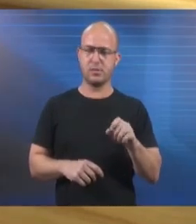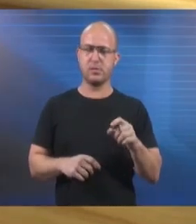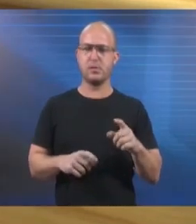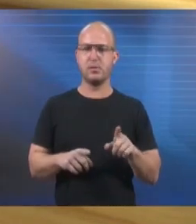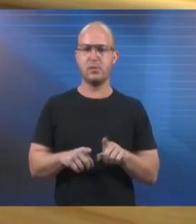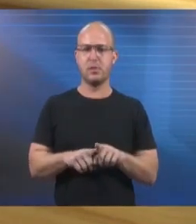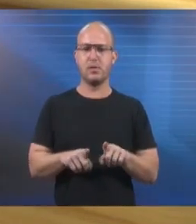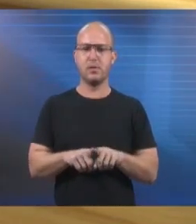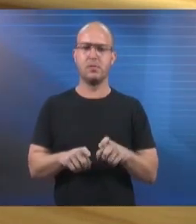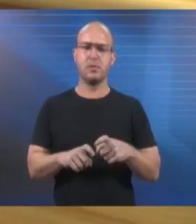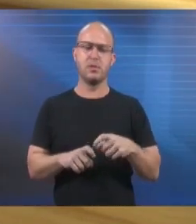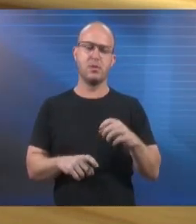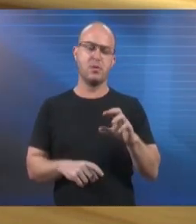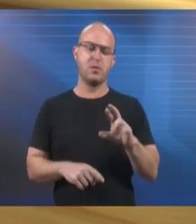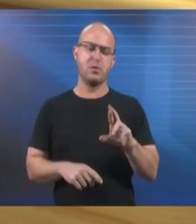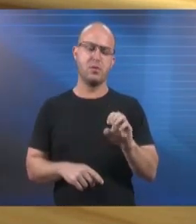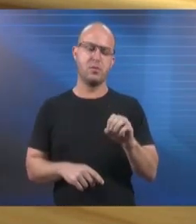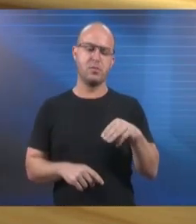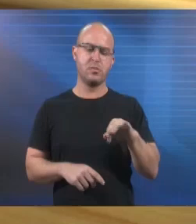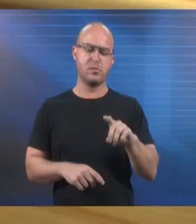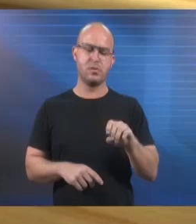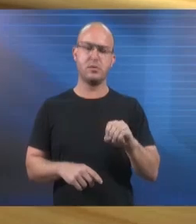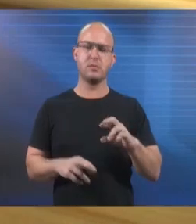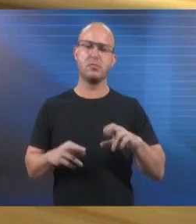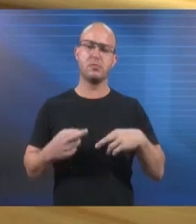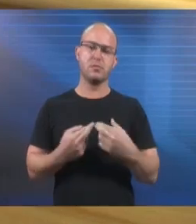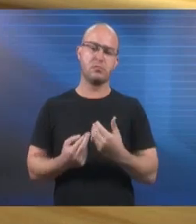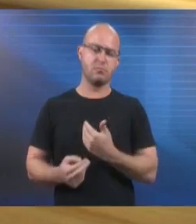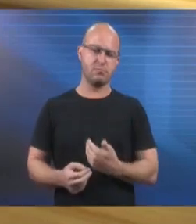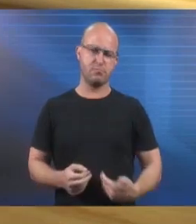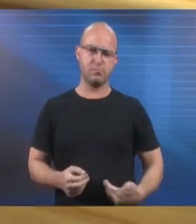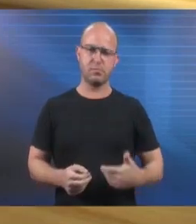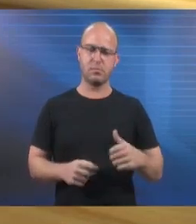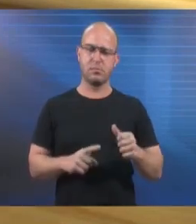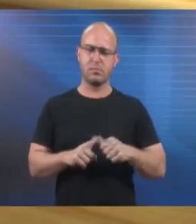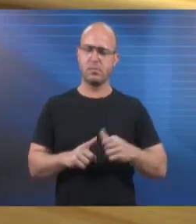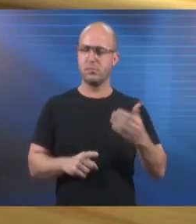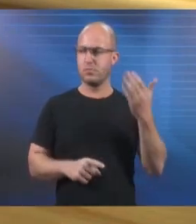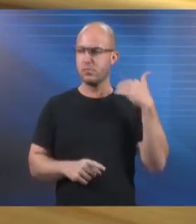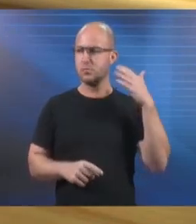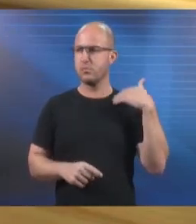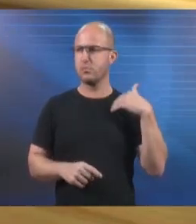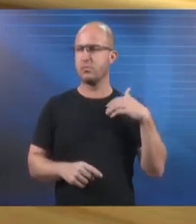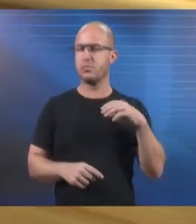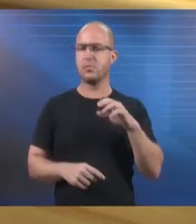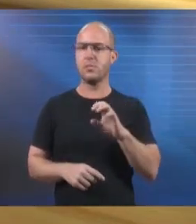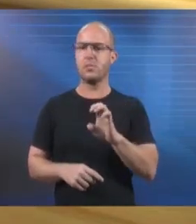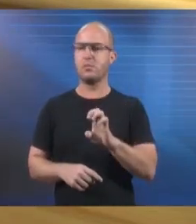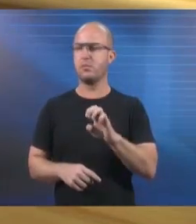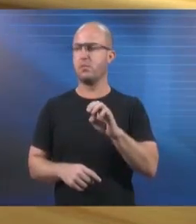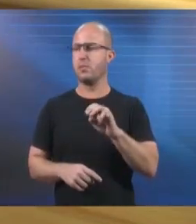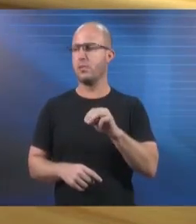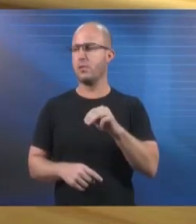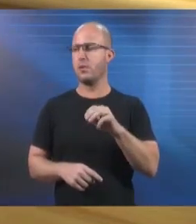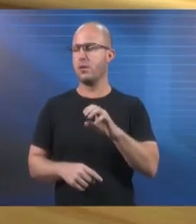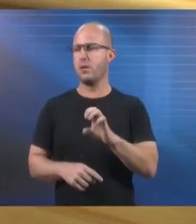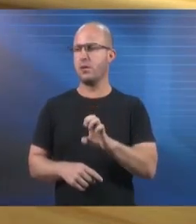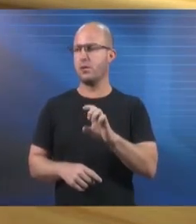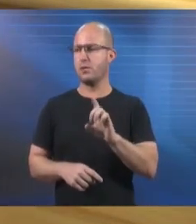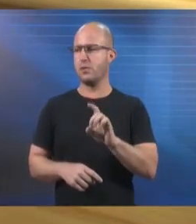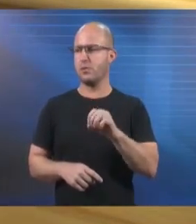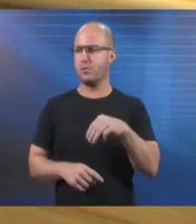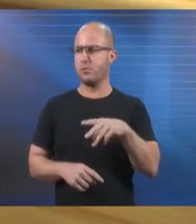aqui de uma audiência pública que nós promovemos mês passado sobre a endom a endometriose que